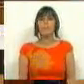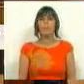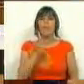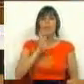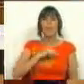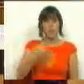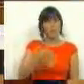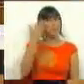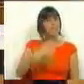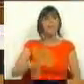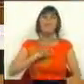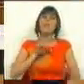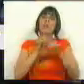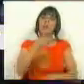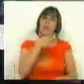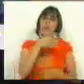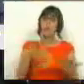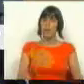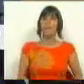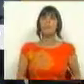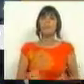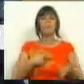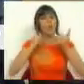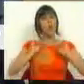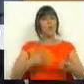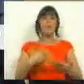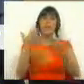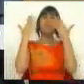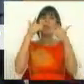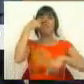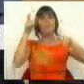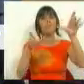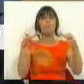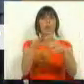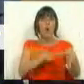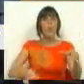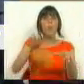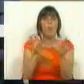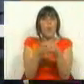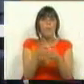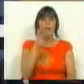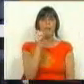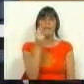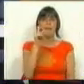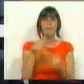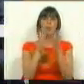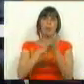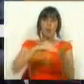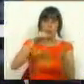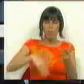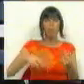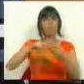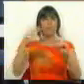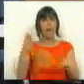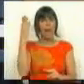Sra. Presidente, Sras. e Srs. Deputados, começo por saudar a população do Conselho de Serpa, todos os peticionários, os